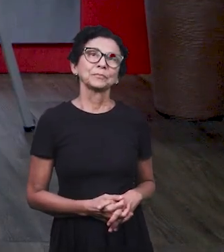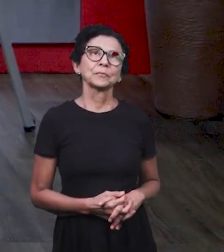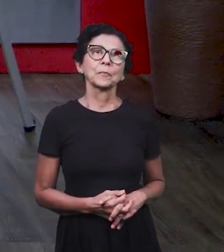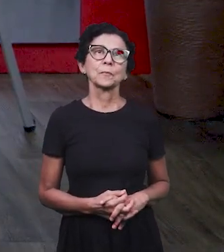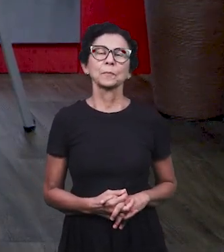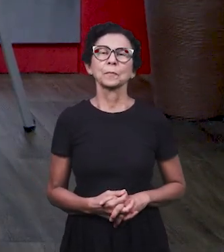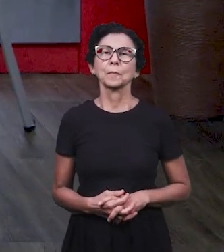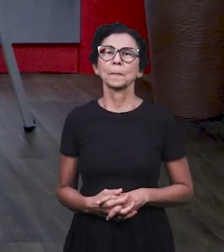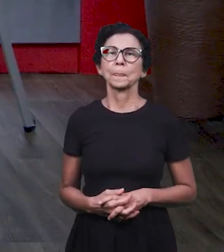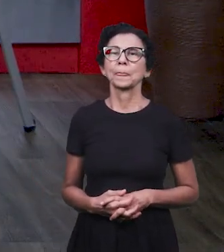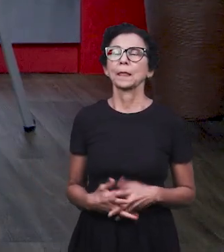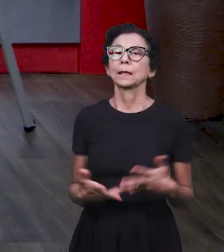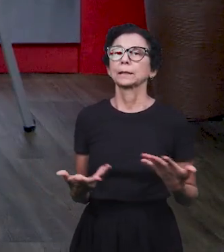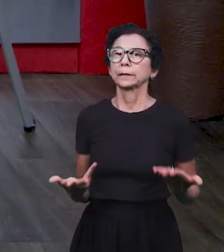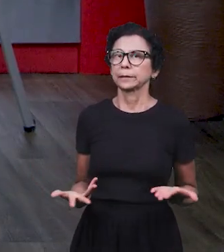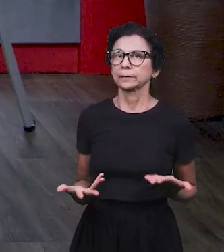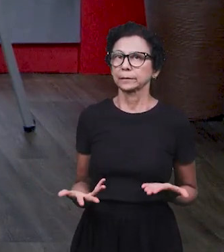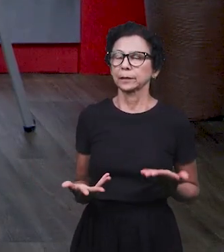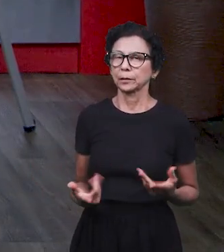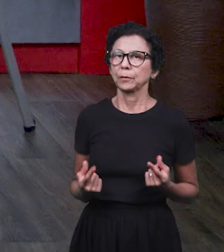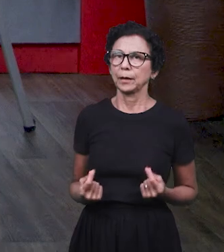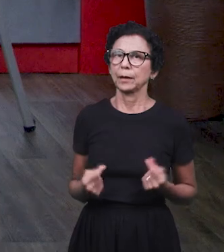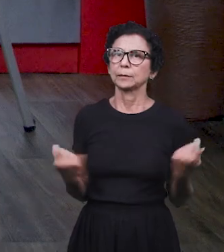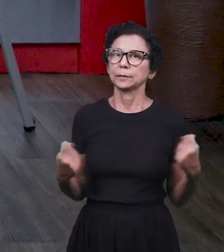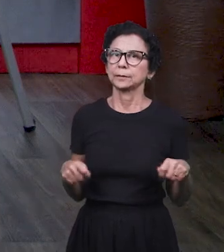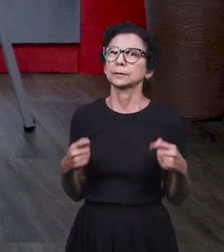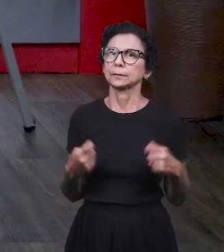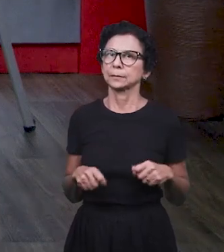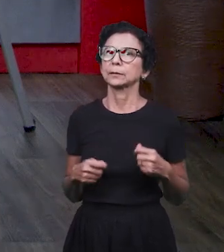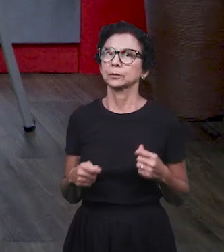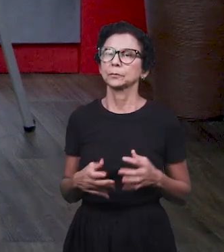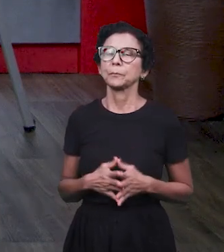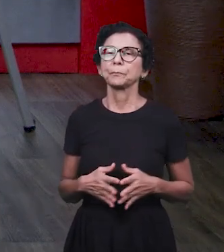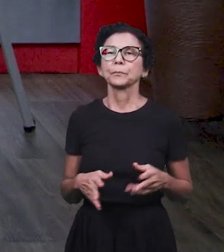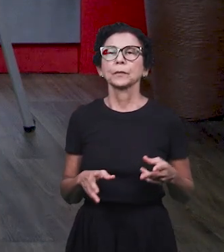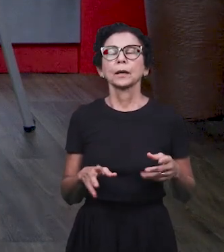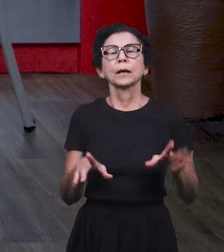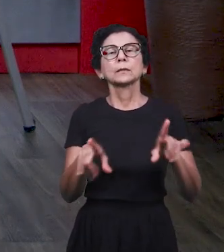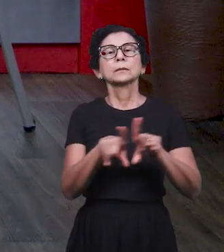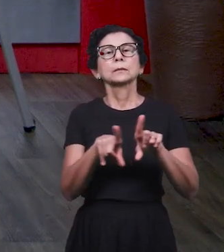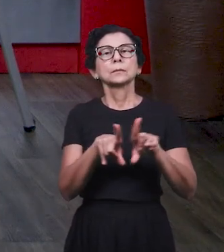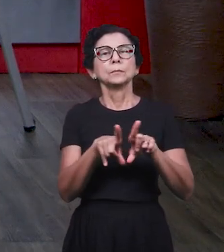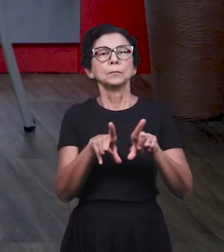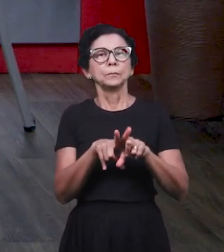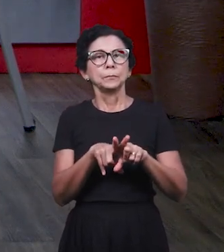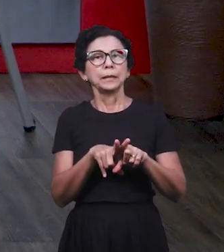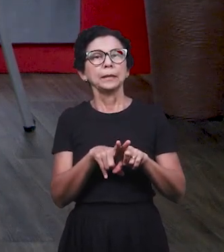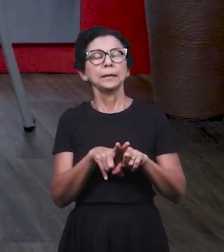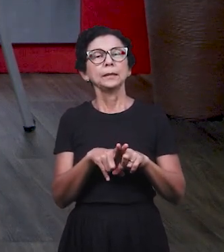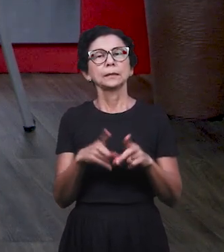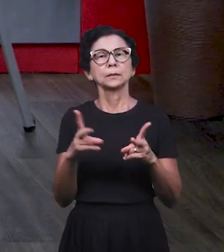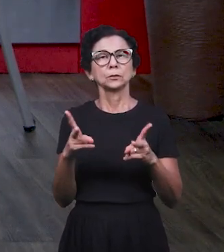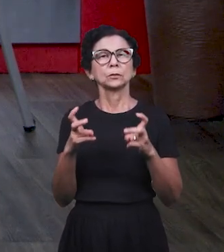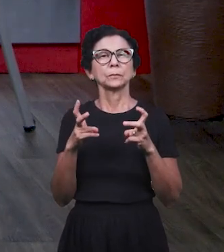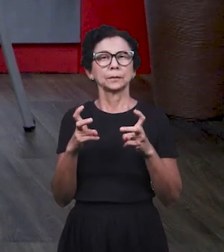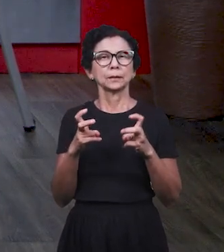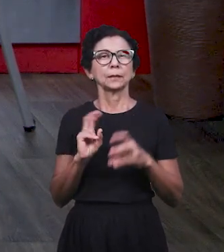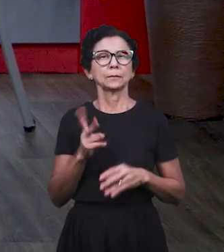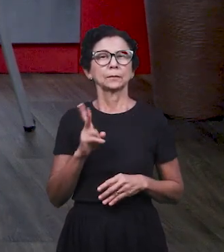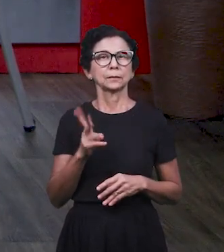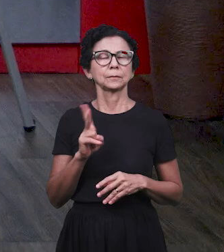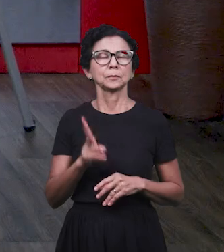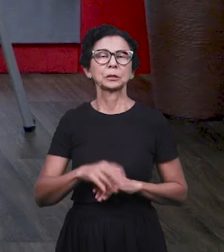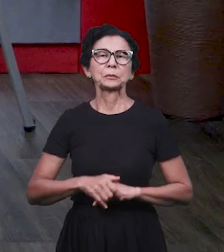Então, isso é necessário. Outra coisa que a gente observa muito, que a gente vê muito, é